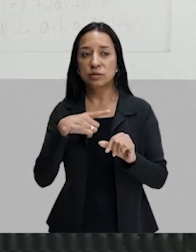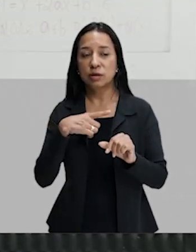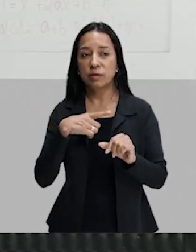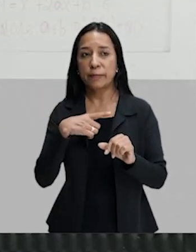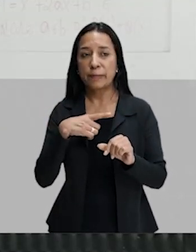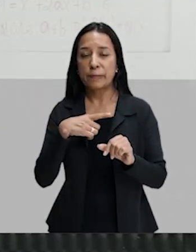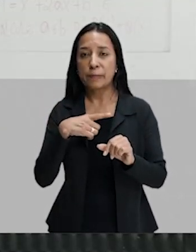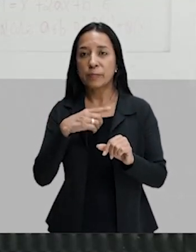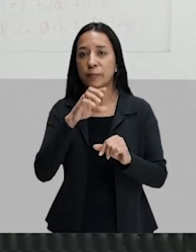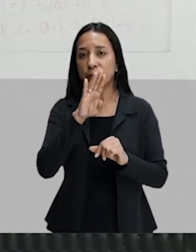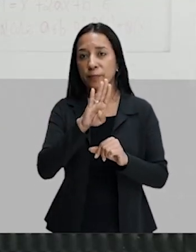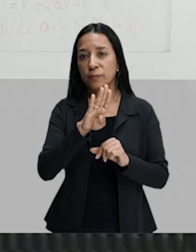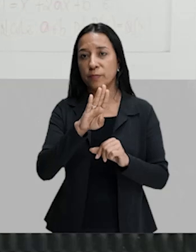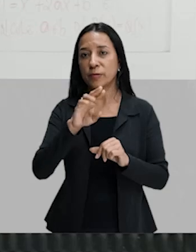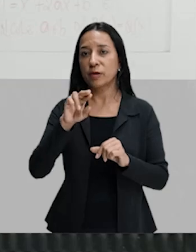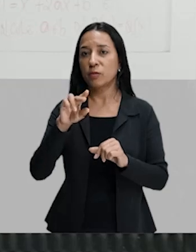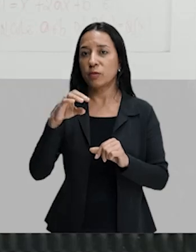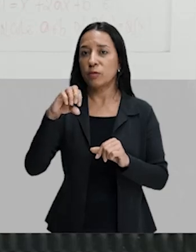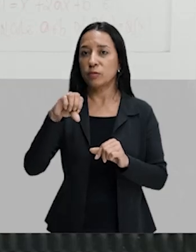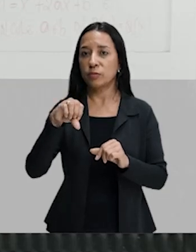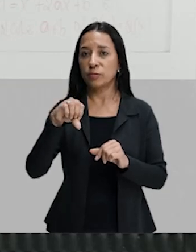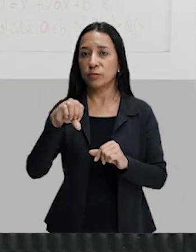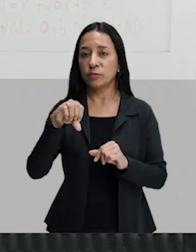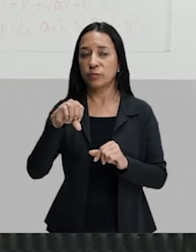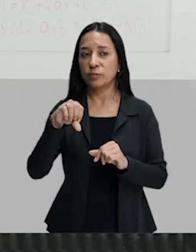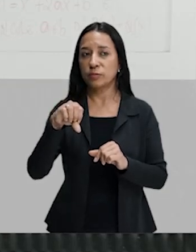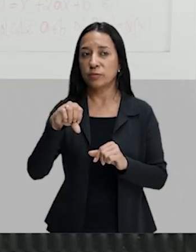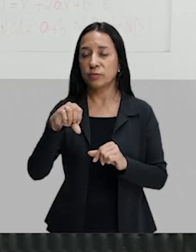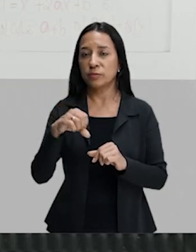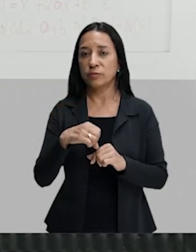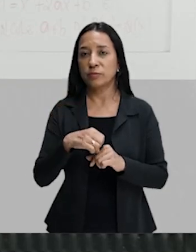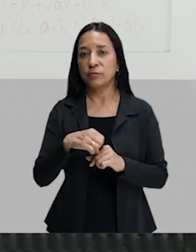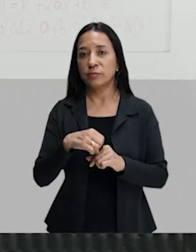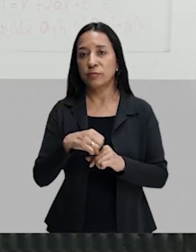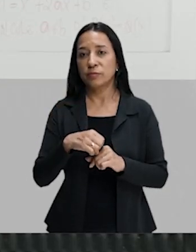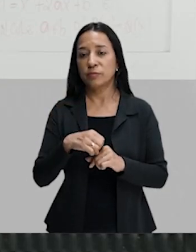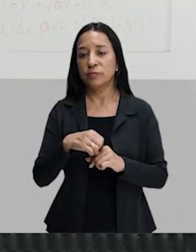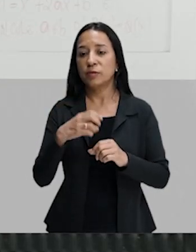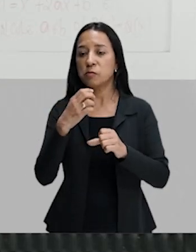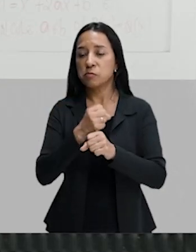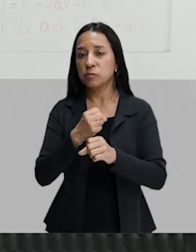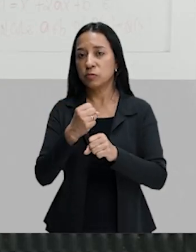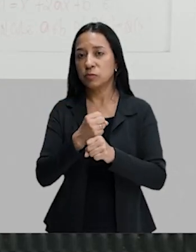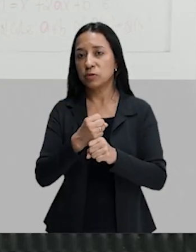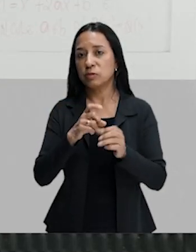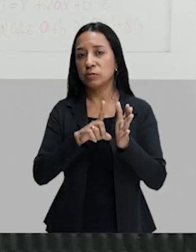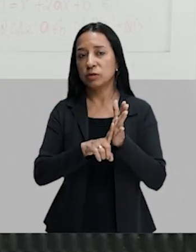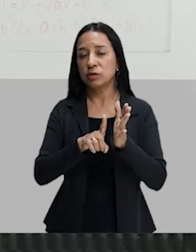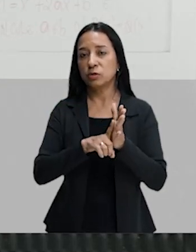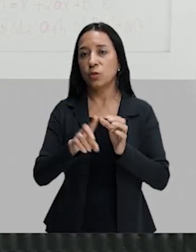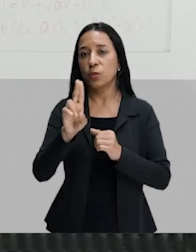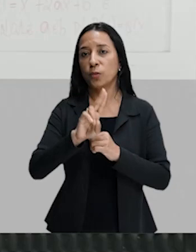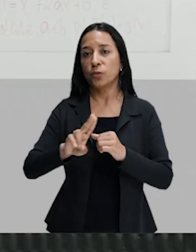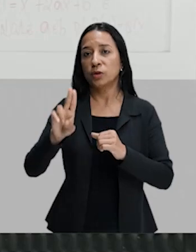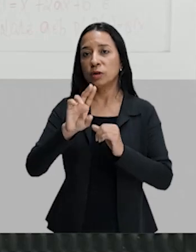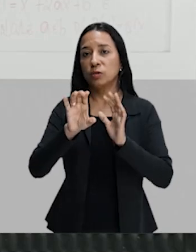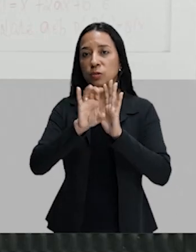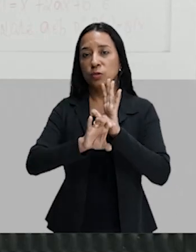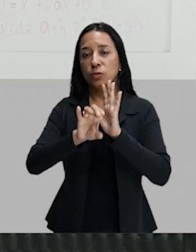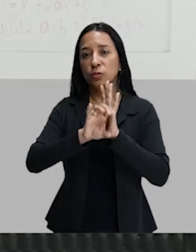o b é igual a 9. Então resolvemos a questão usando aí o conceito